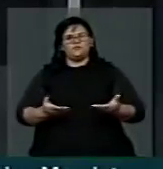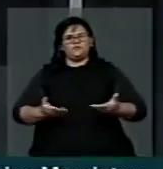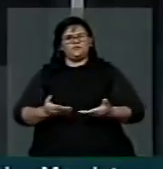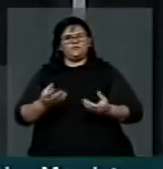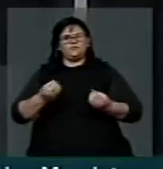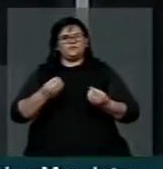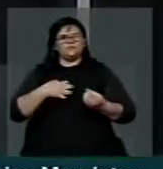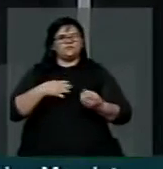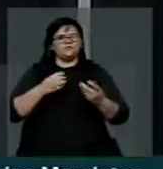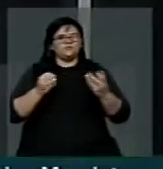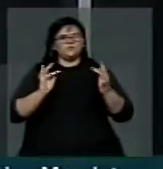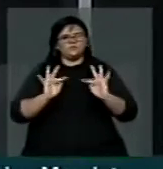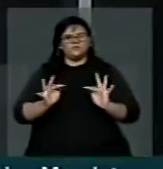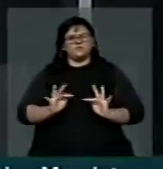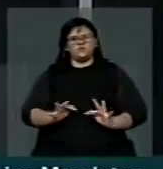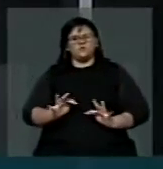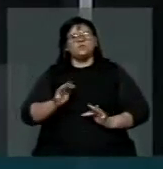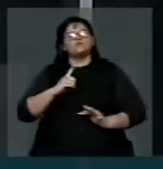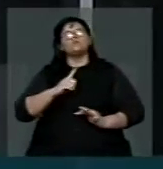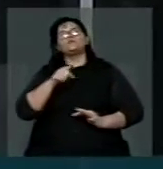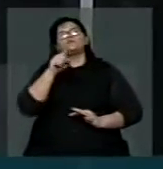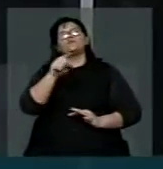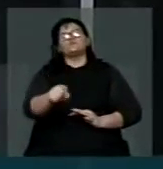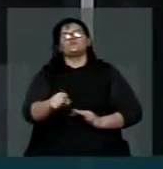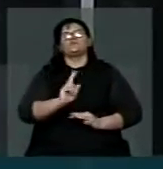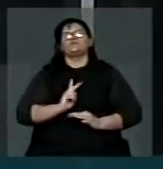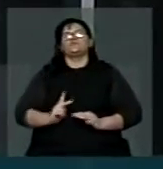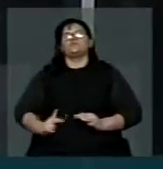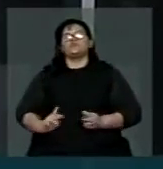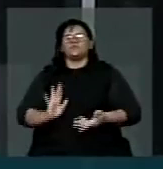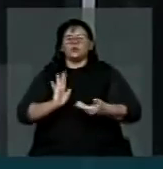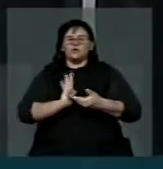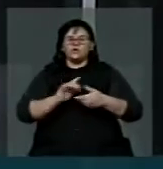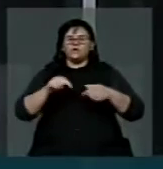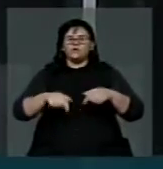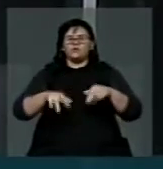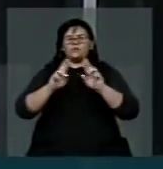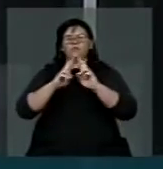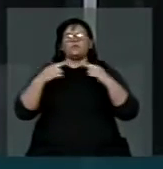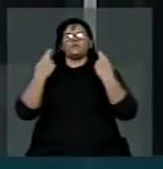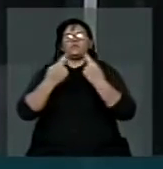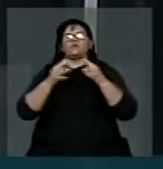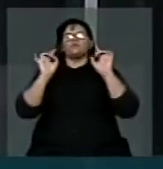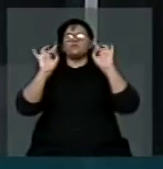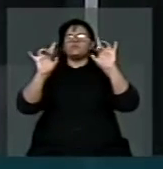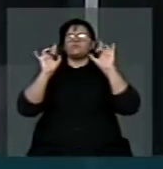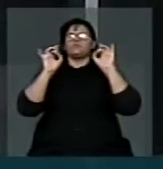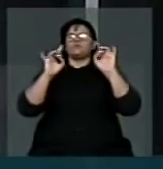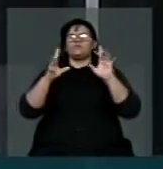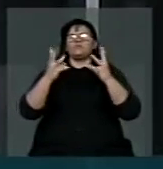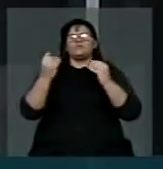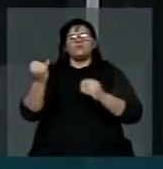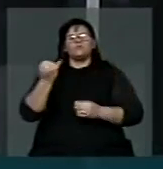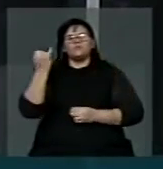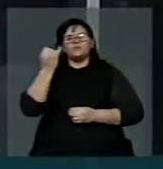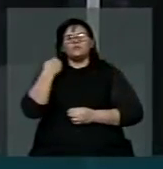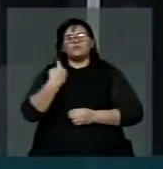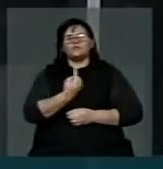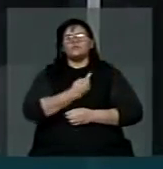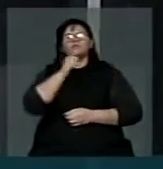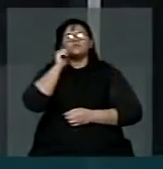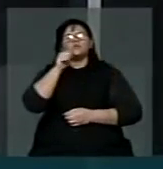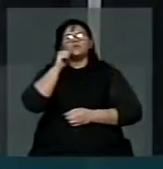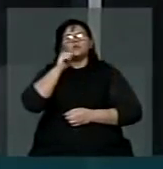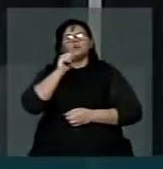uma honra tê-la como presidente da Câmara numa sessão tão importante para nós mulheres. Caro